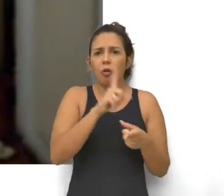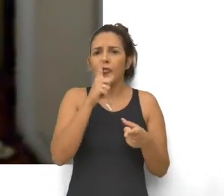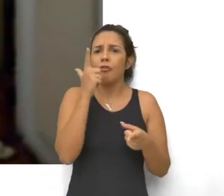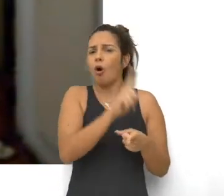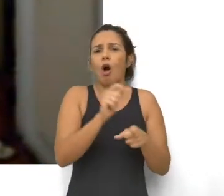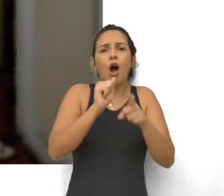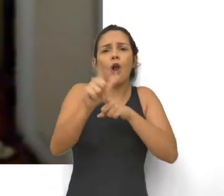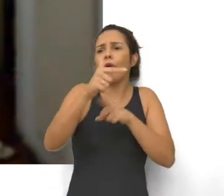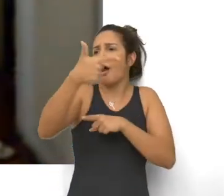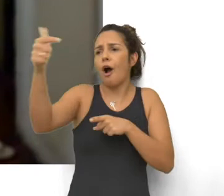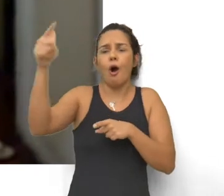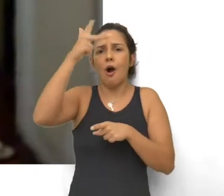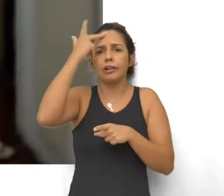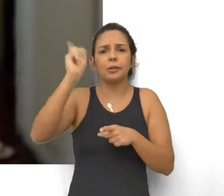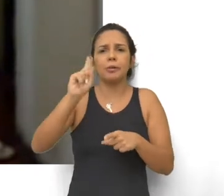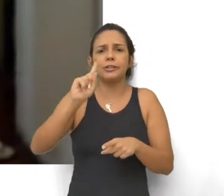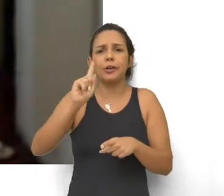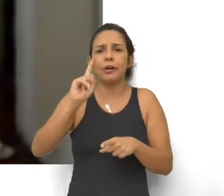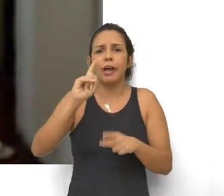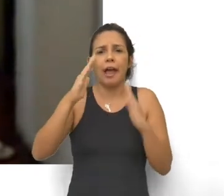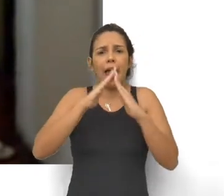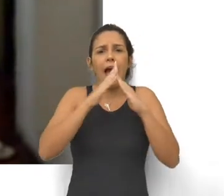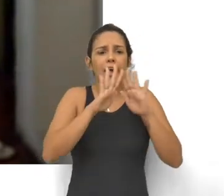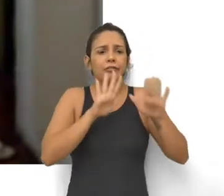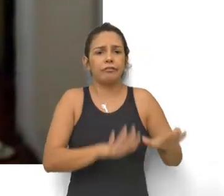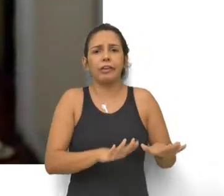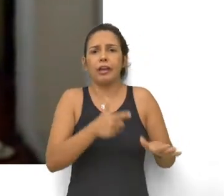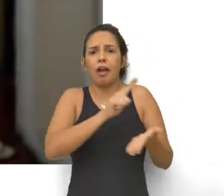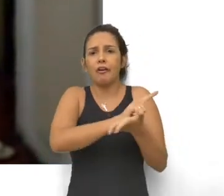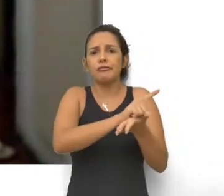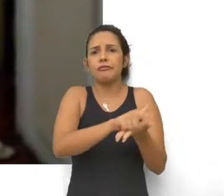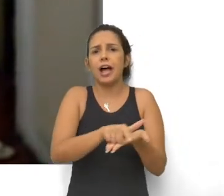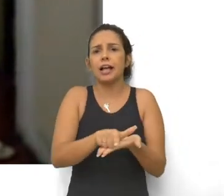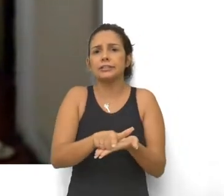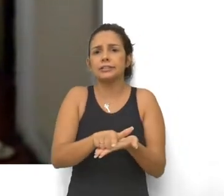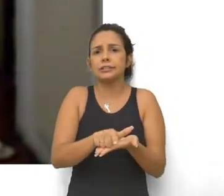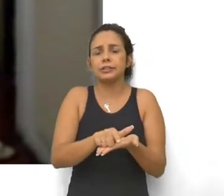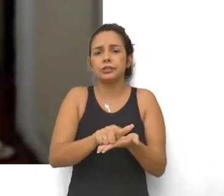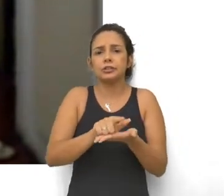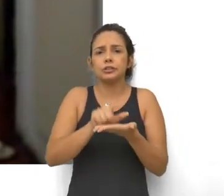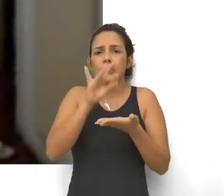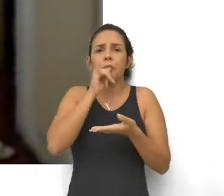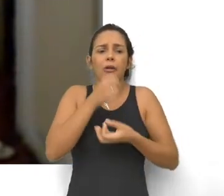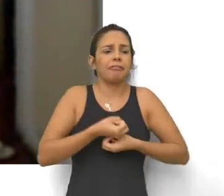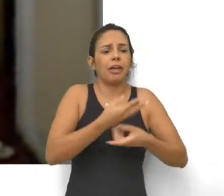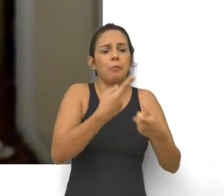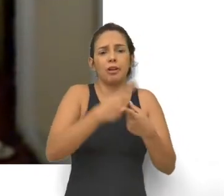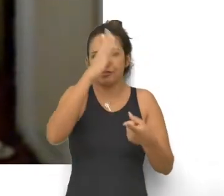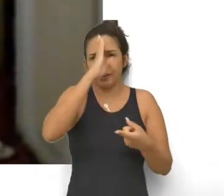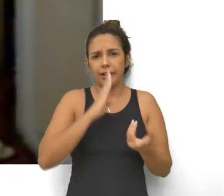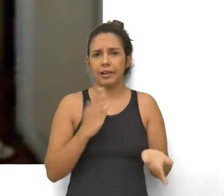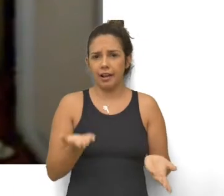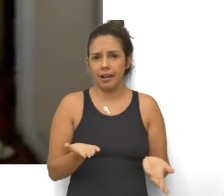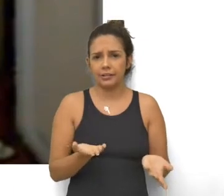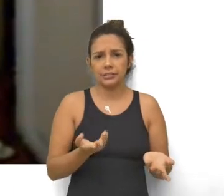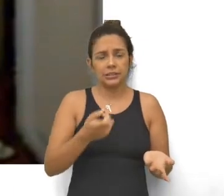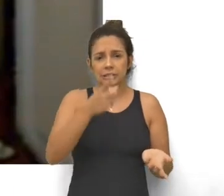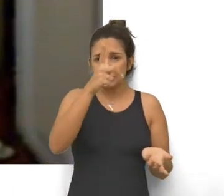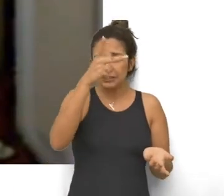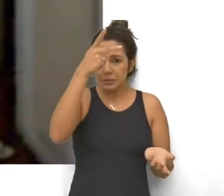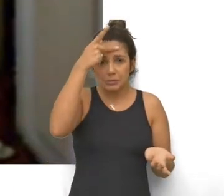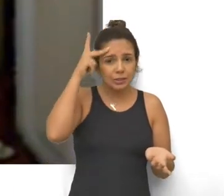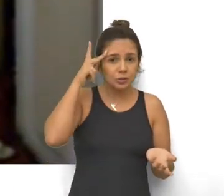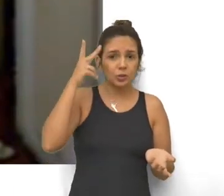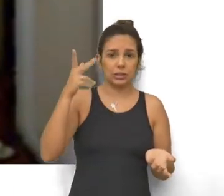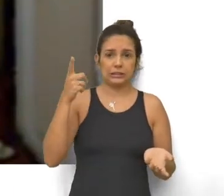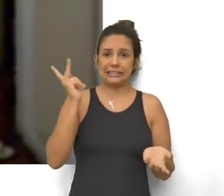vai ficar com o imóvel vazio só para não dizer que ele está dando colher de sopa para o vagabundo. E pessoas que não podem pagar e que sempre